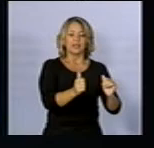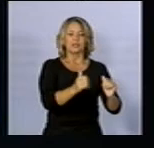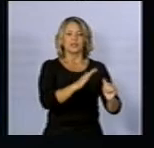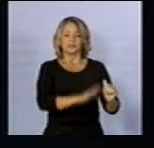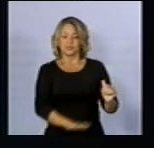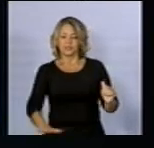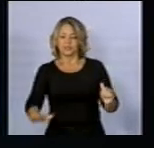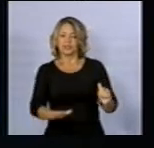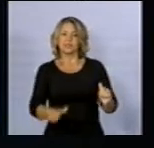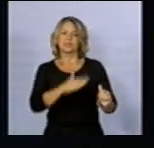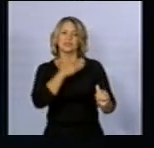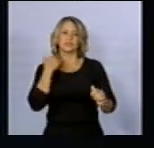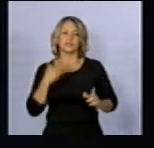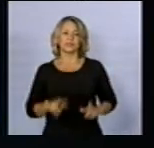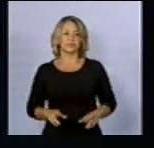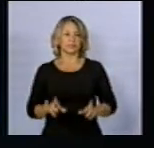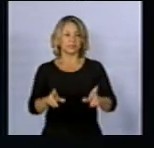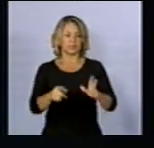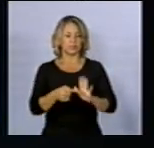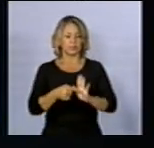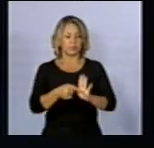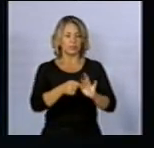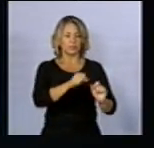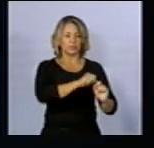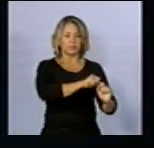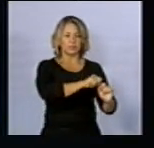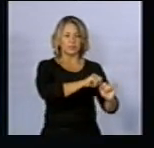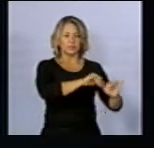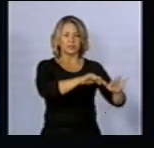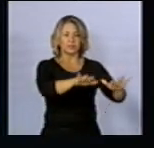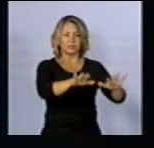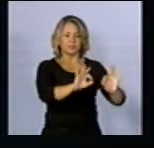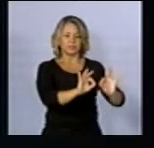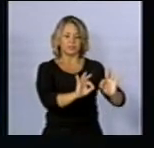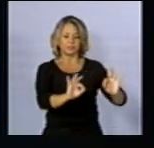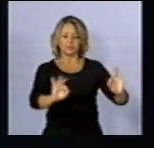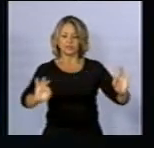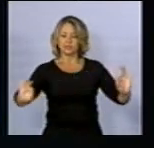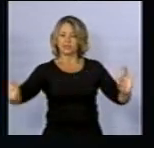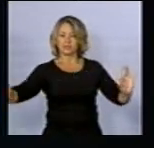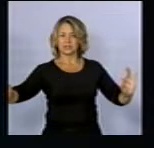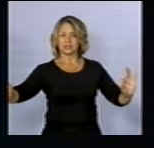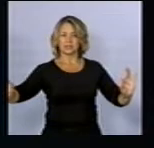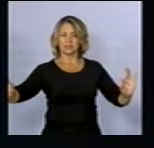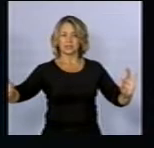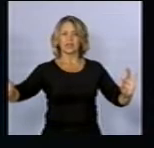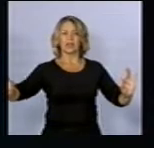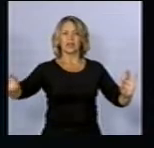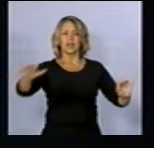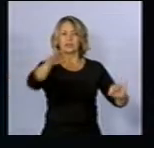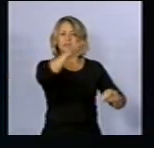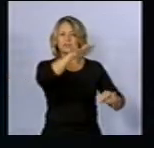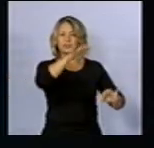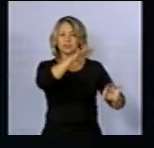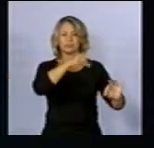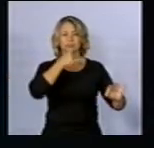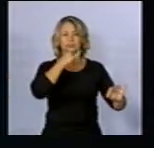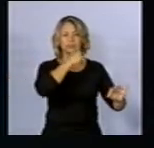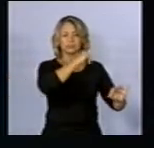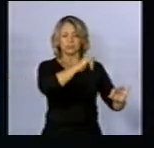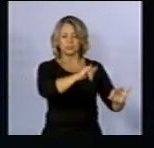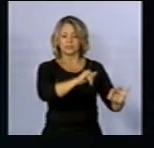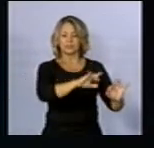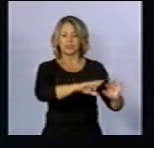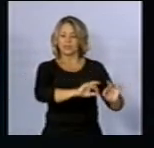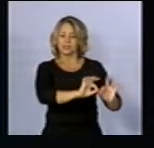leucemia apresentam uma distribuição de distâncias aos circuitos primários distinto das crianças